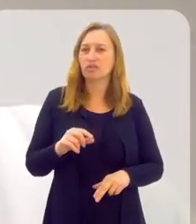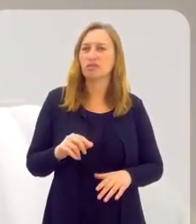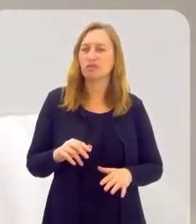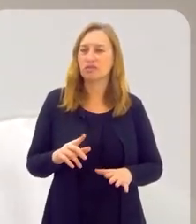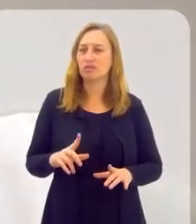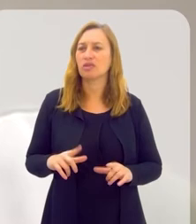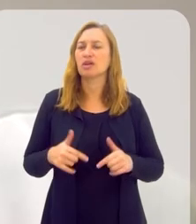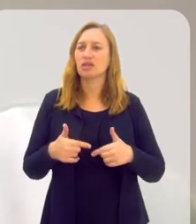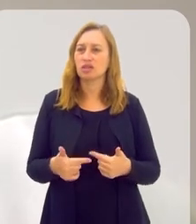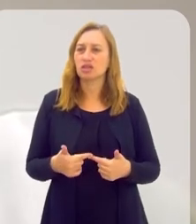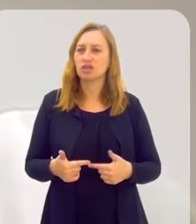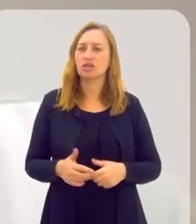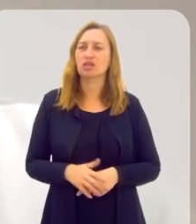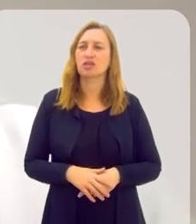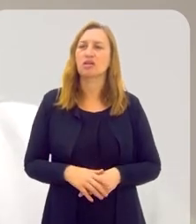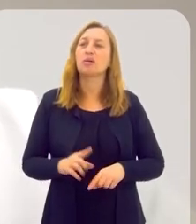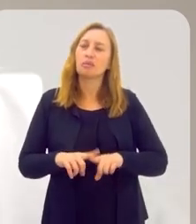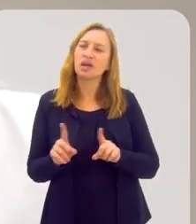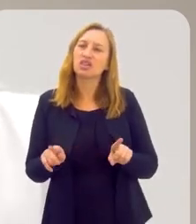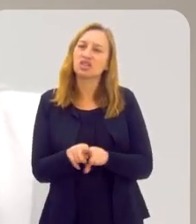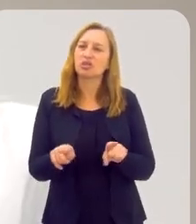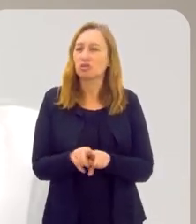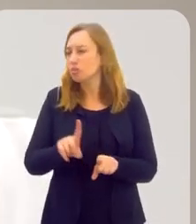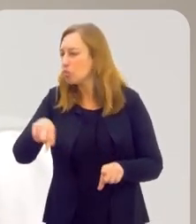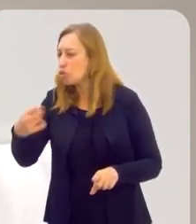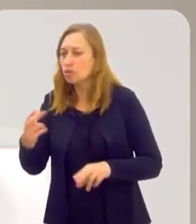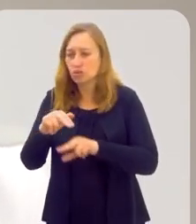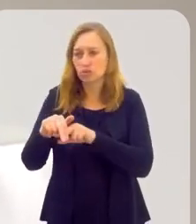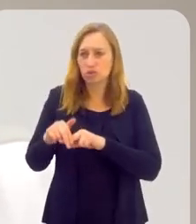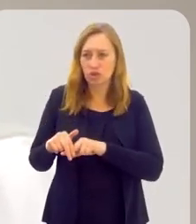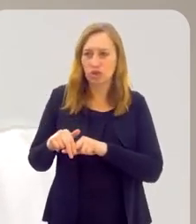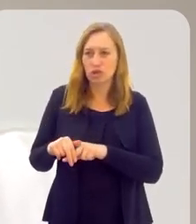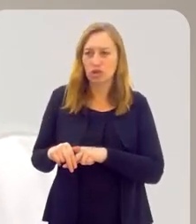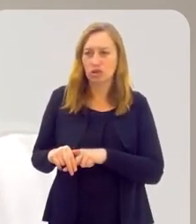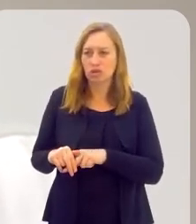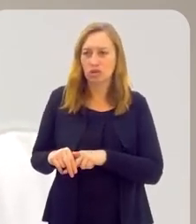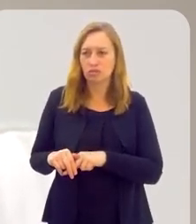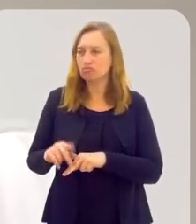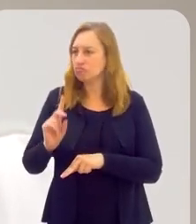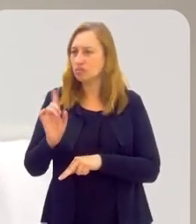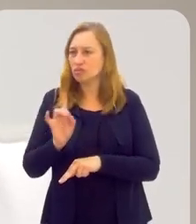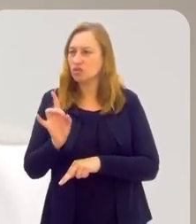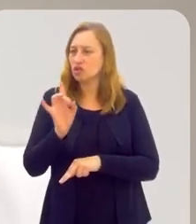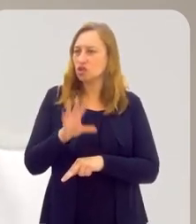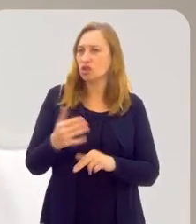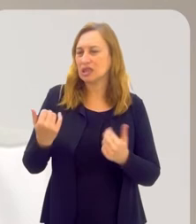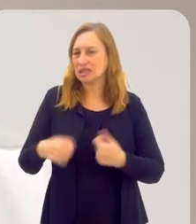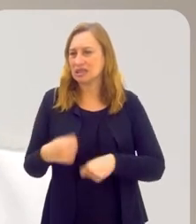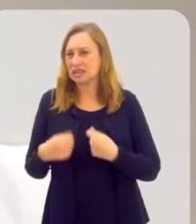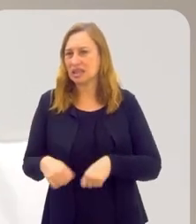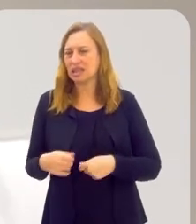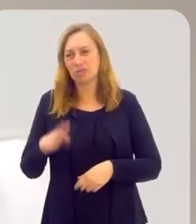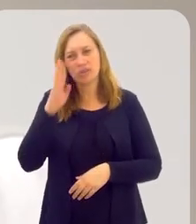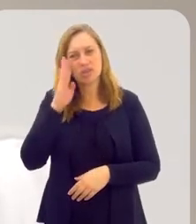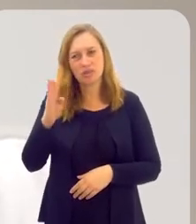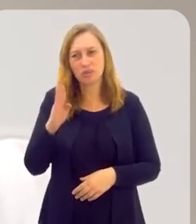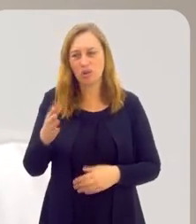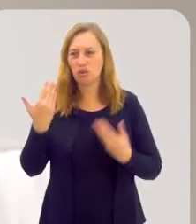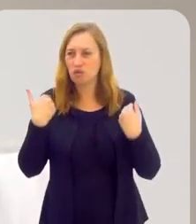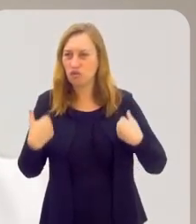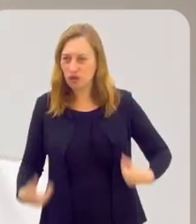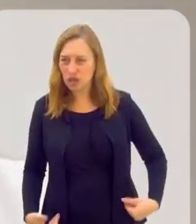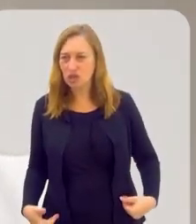mexer, mais vezes e mais tempo, mas também por outras razões que têm a ver não só com as suas necessidades específicas, do ponto de